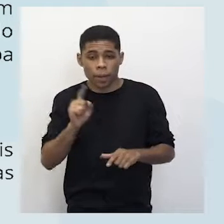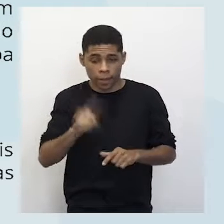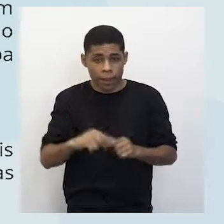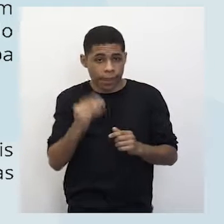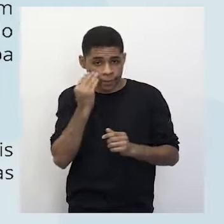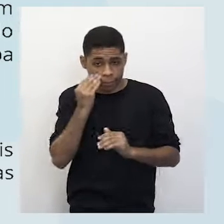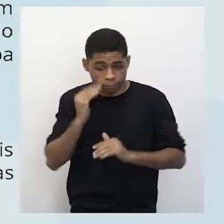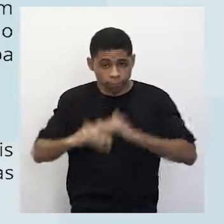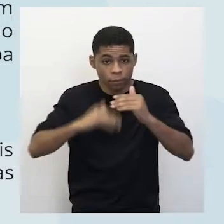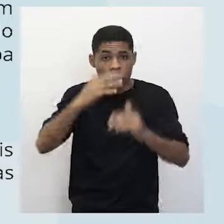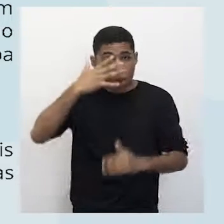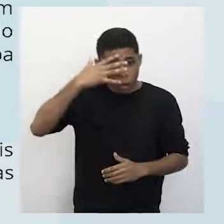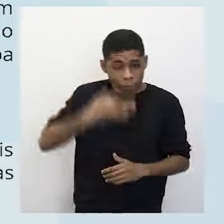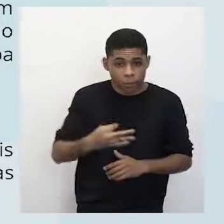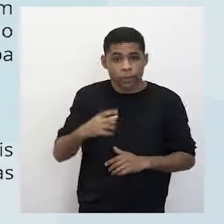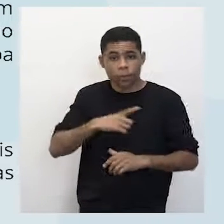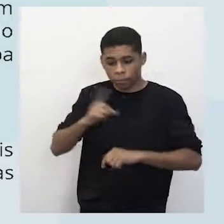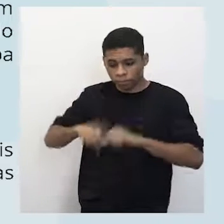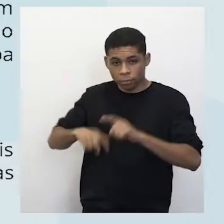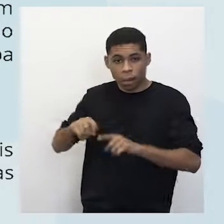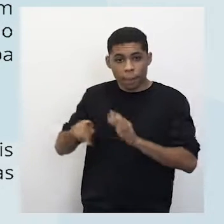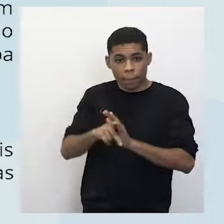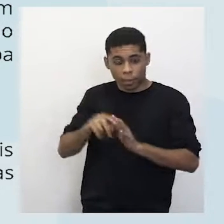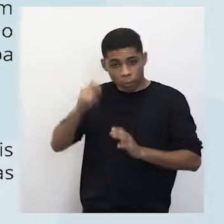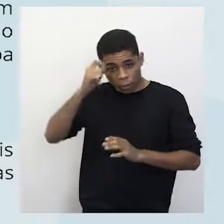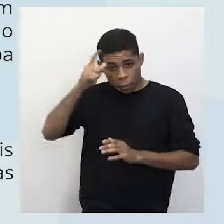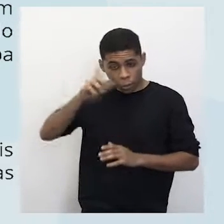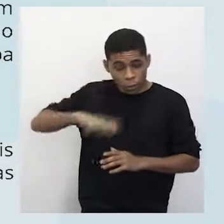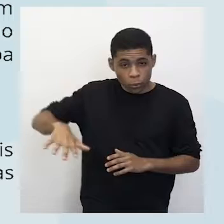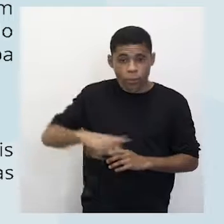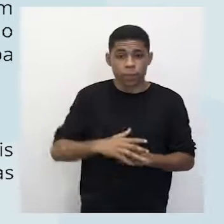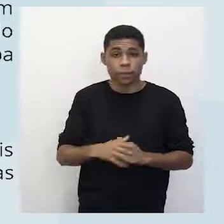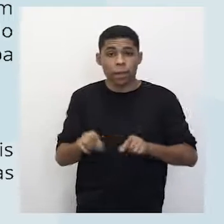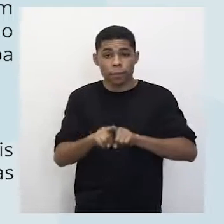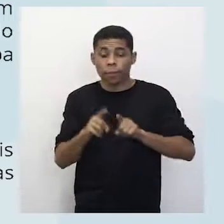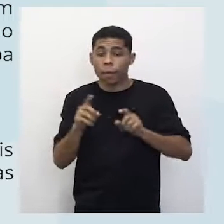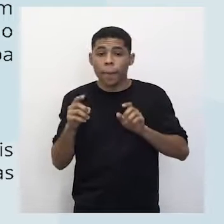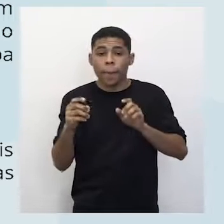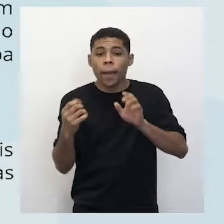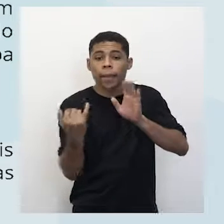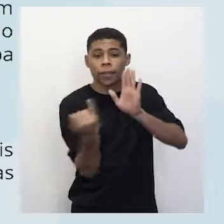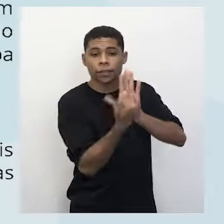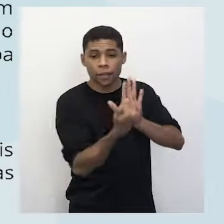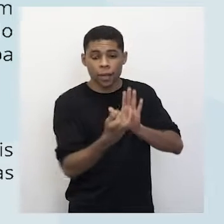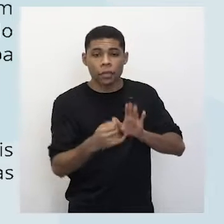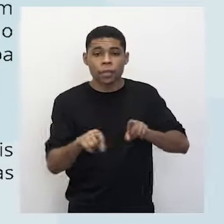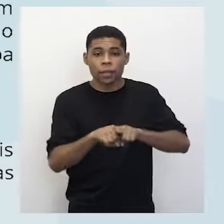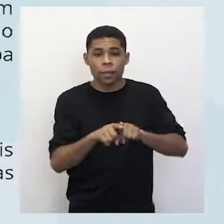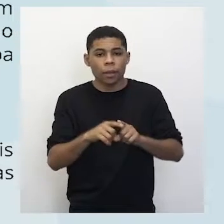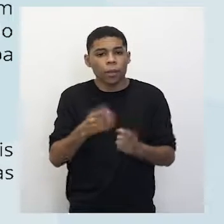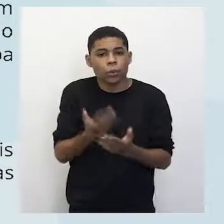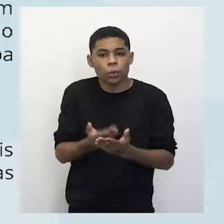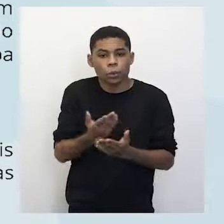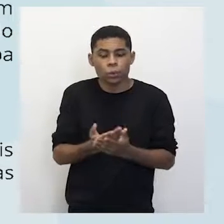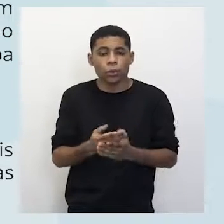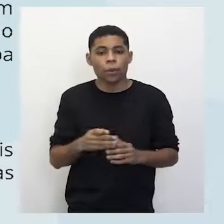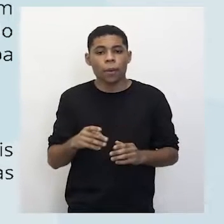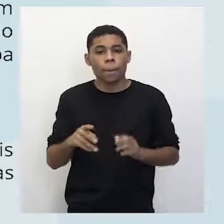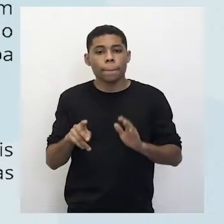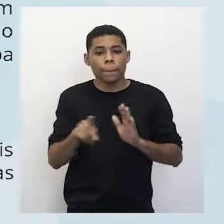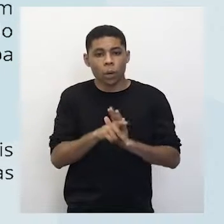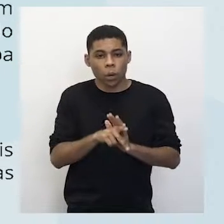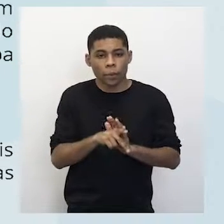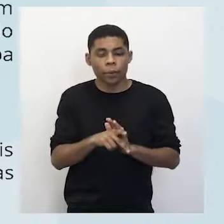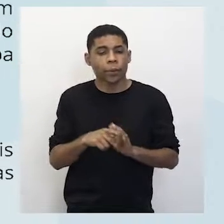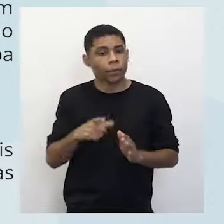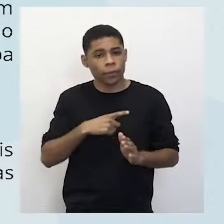a compreensão dos elementos socioculturais que constituem as identidades a partir dos estudos das questões